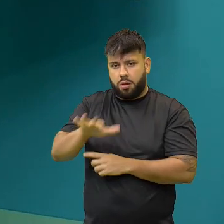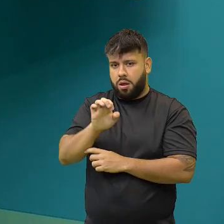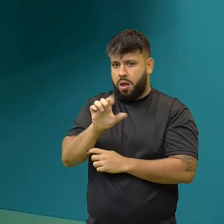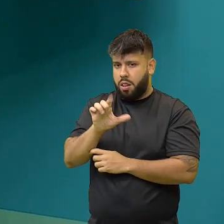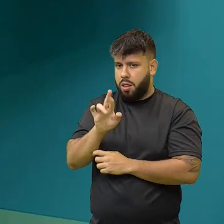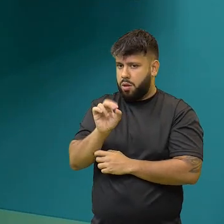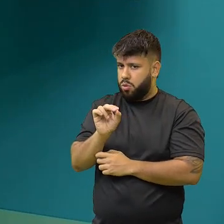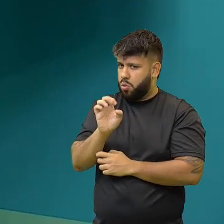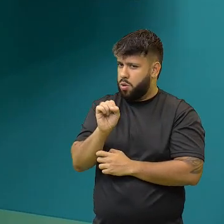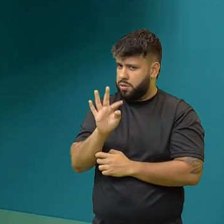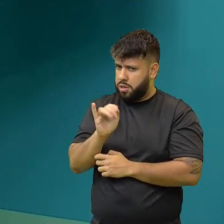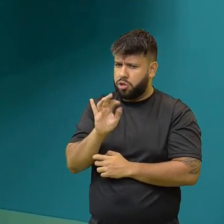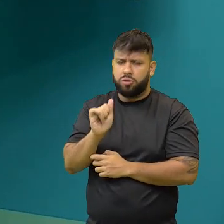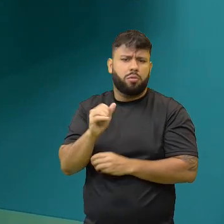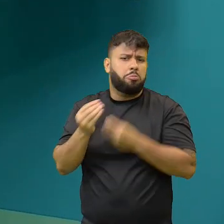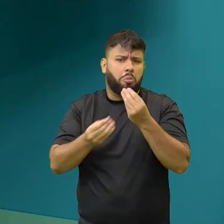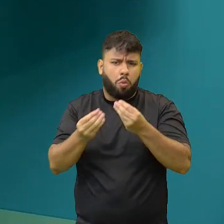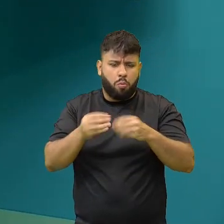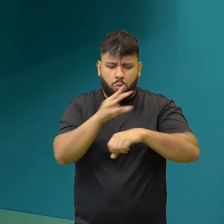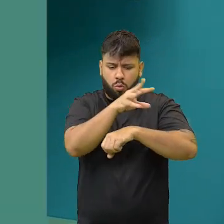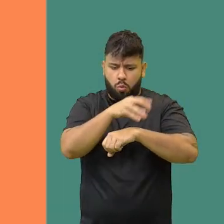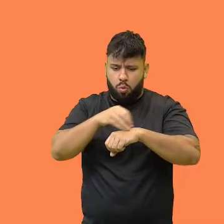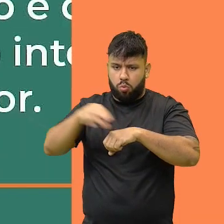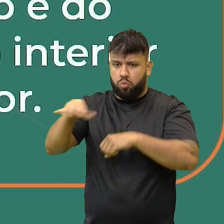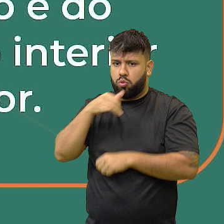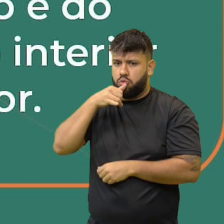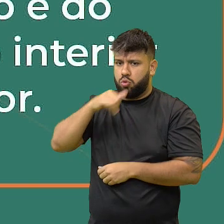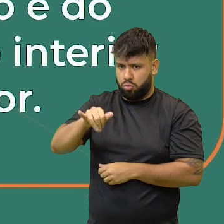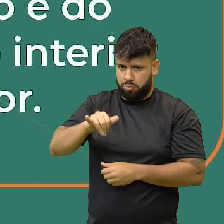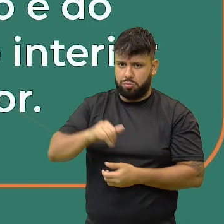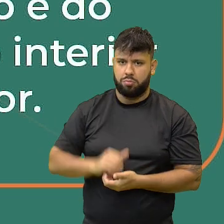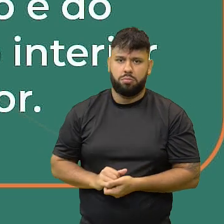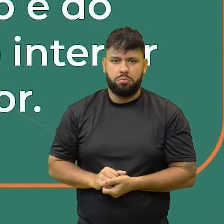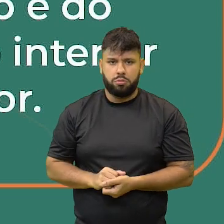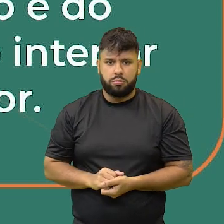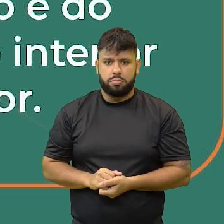parte de condutores eletrizados. Vamos às nossas questões?